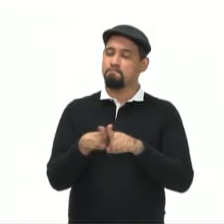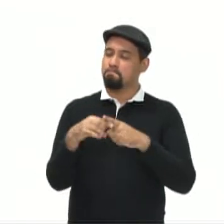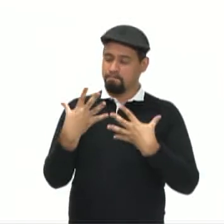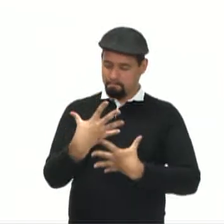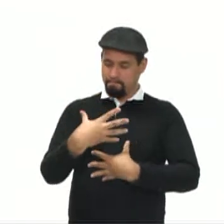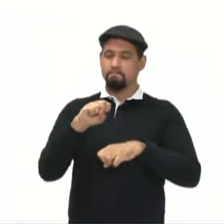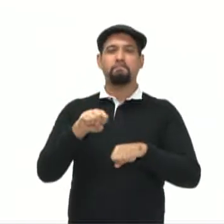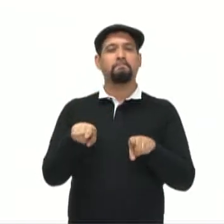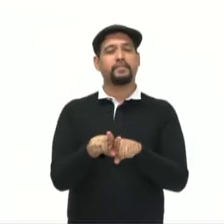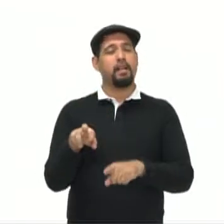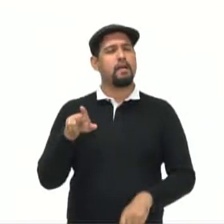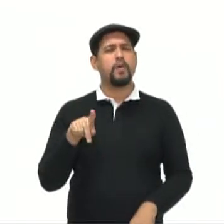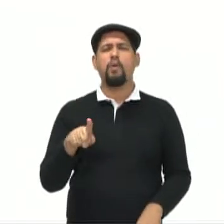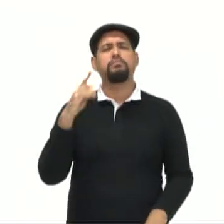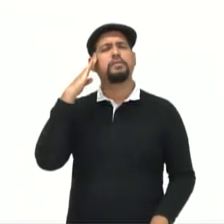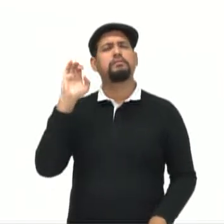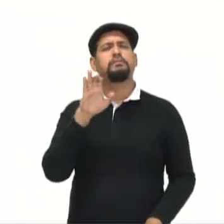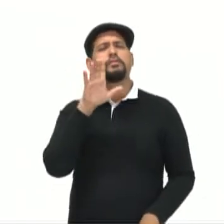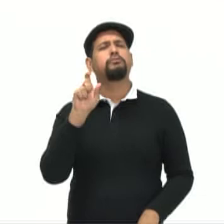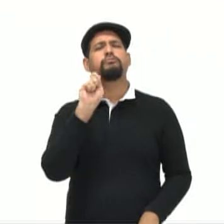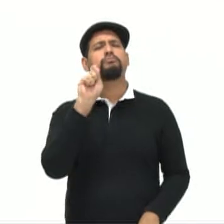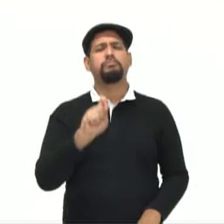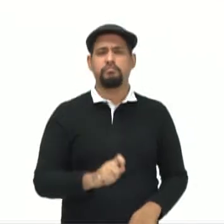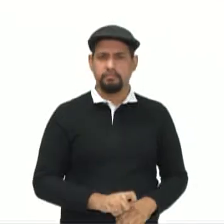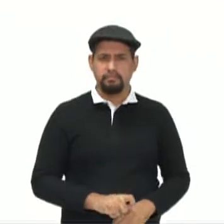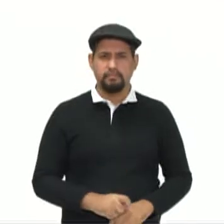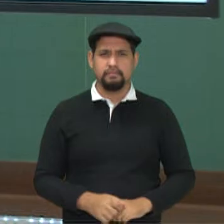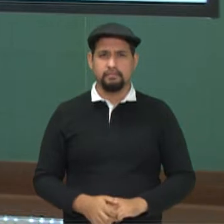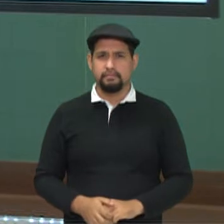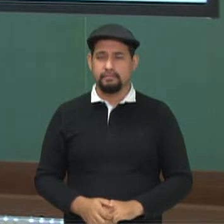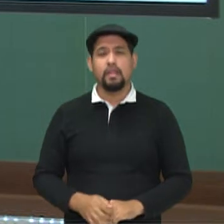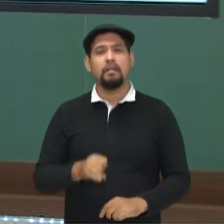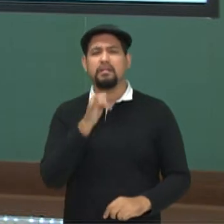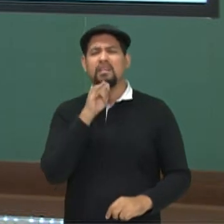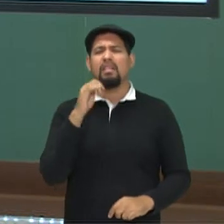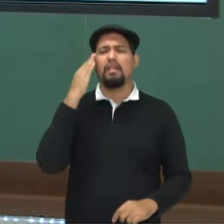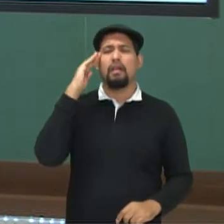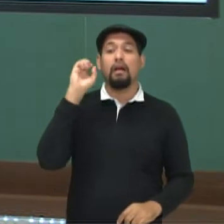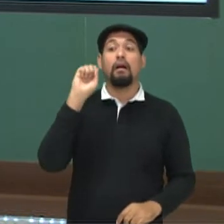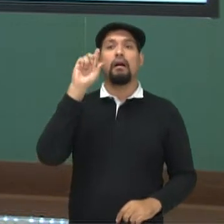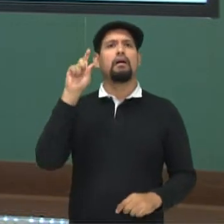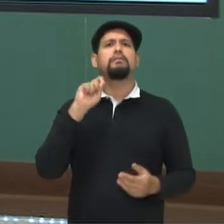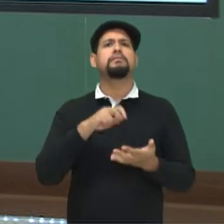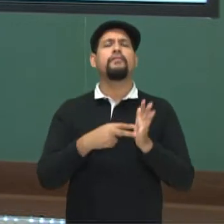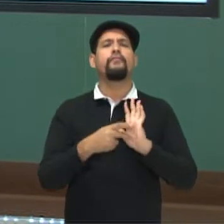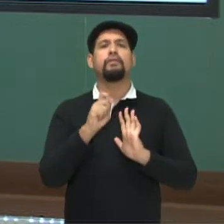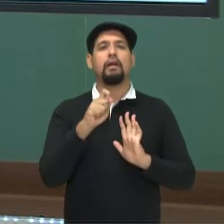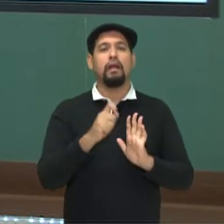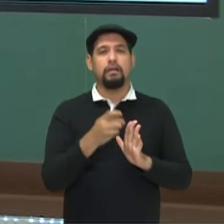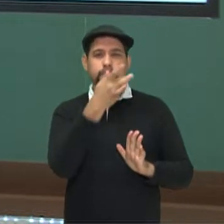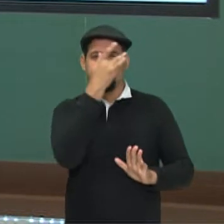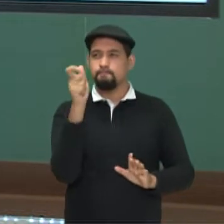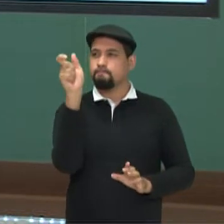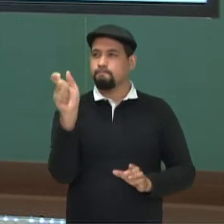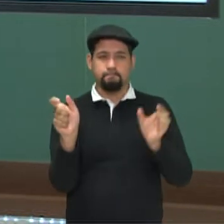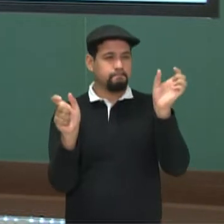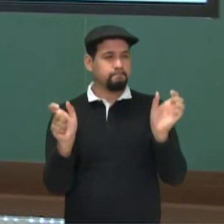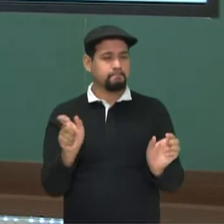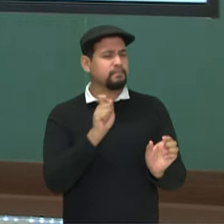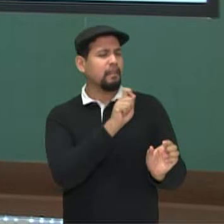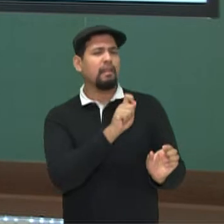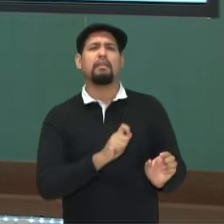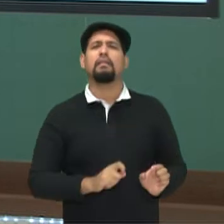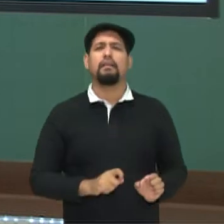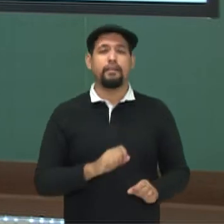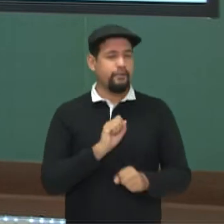O que podemos compreender sobre o narrador nesse trecho? Então, o que dá a entender sobre a personalidade dele?